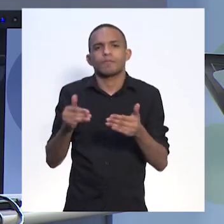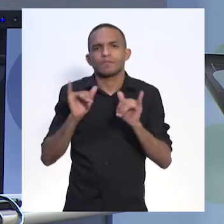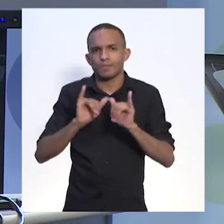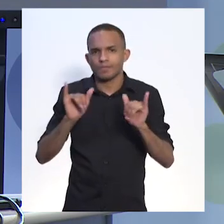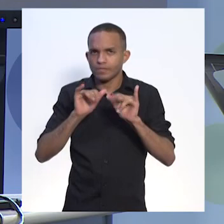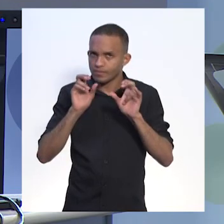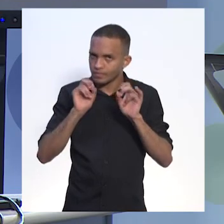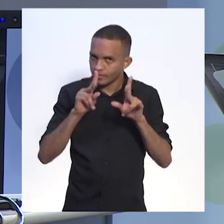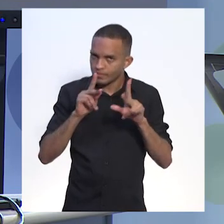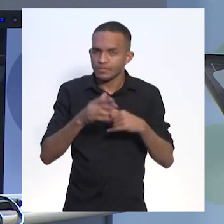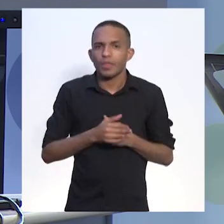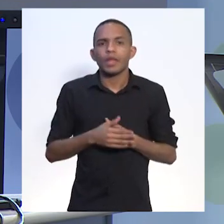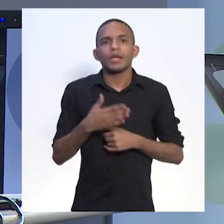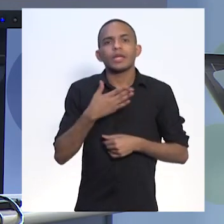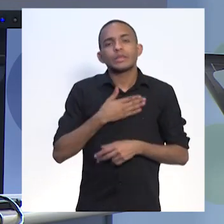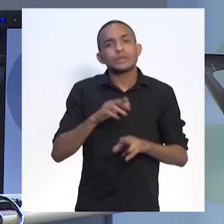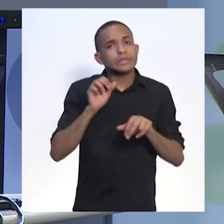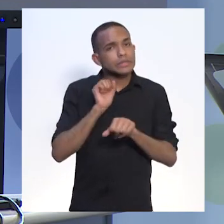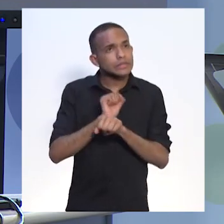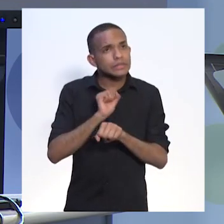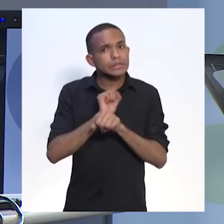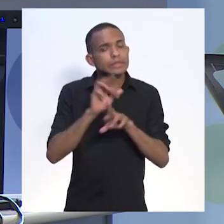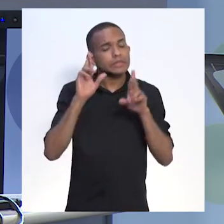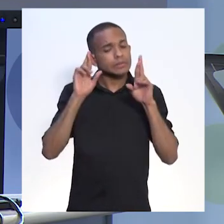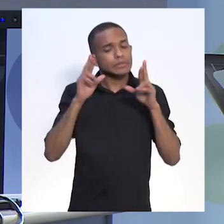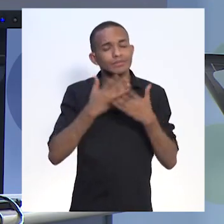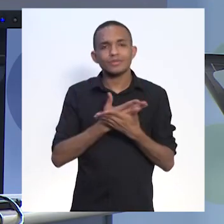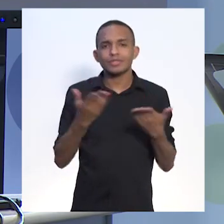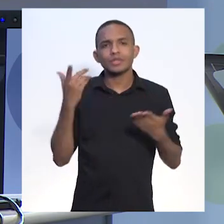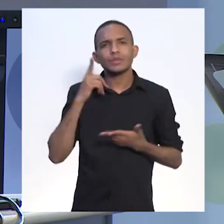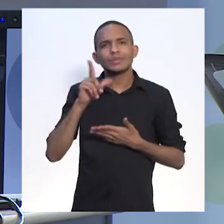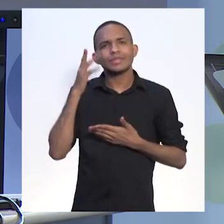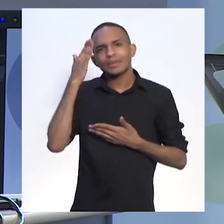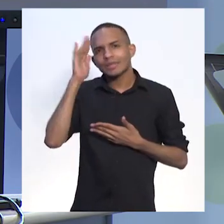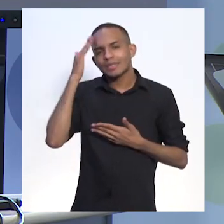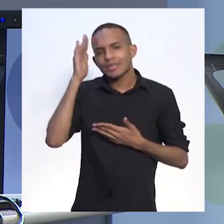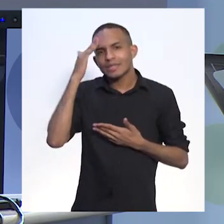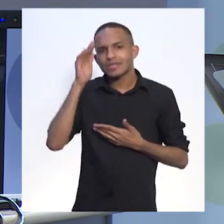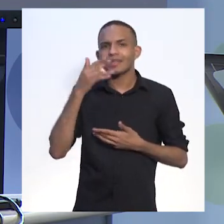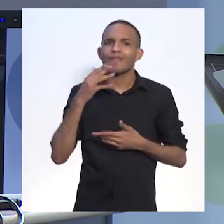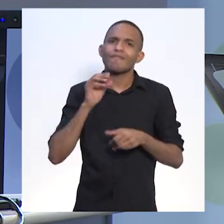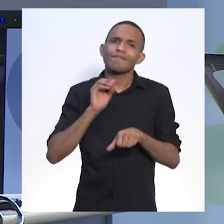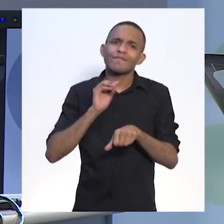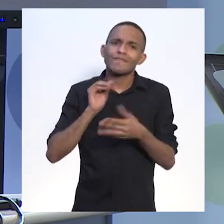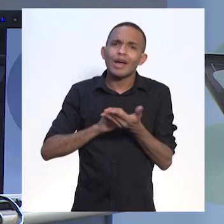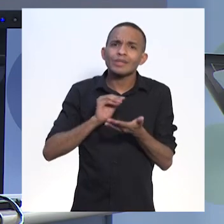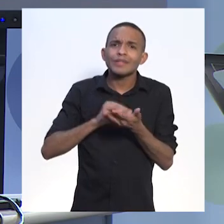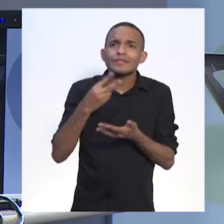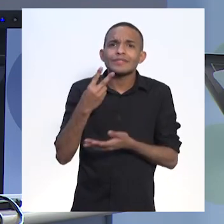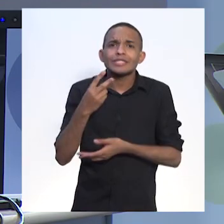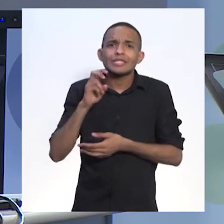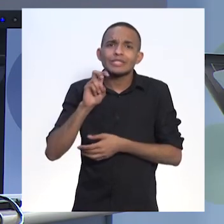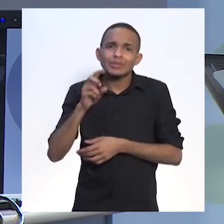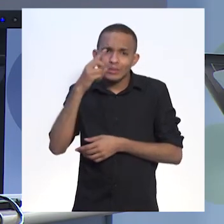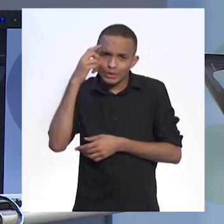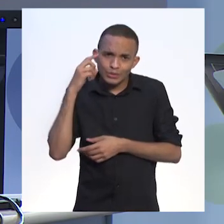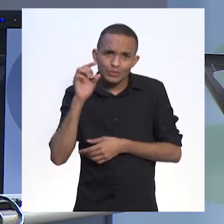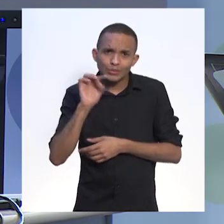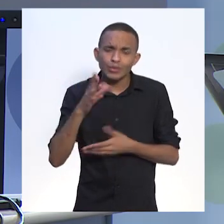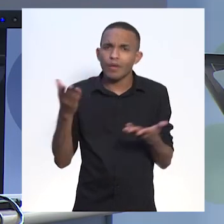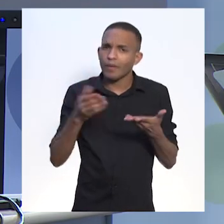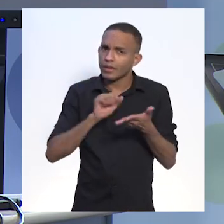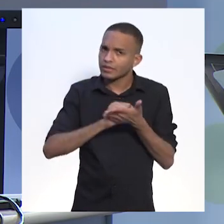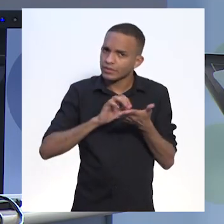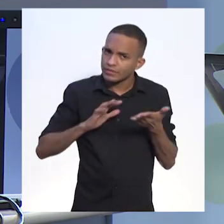notícia, tá bom? Eu espero que vocês tenham conseguido entender aí, faltando 25 segundos da nossa aula, eu vou passar para a